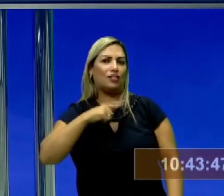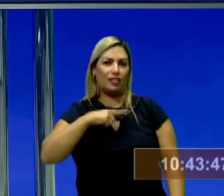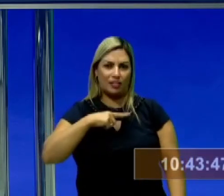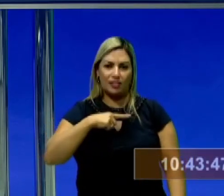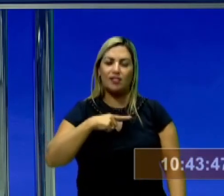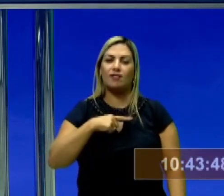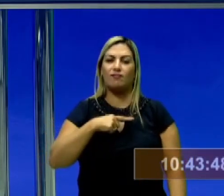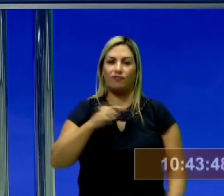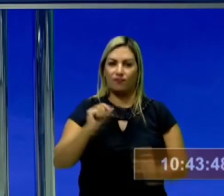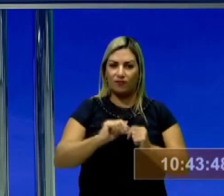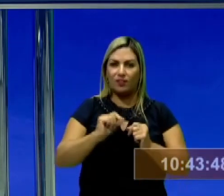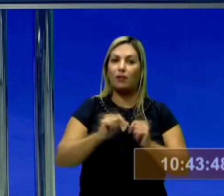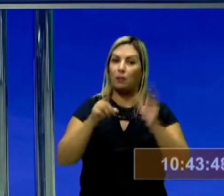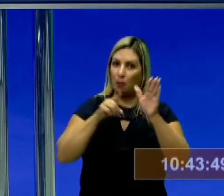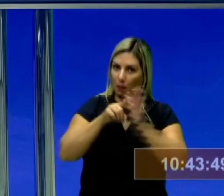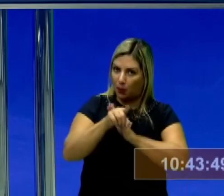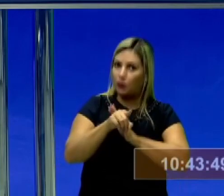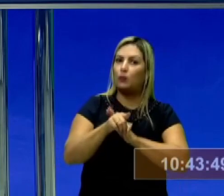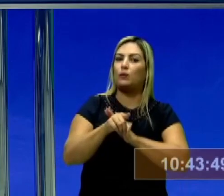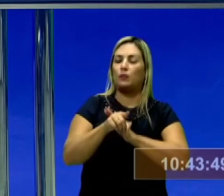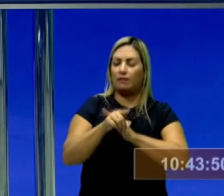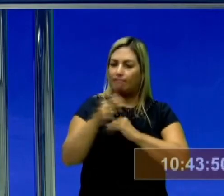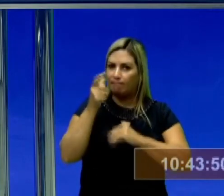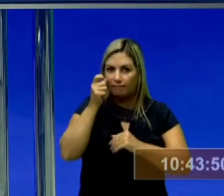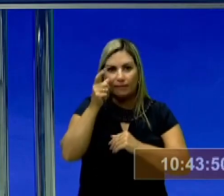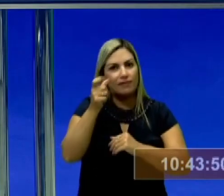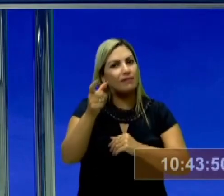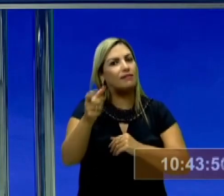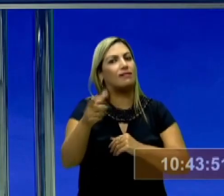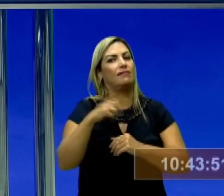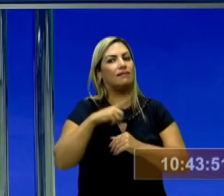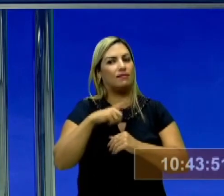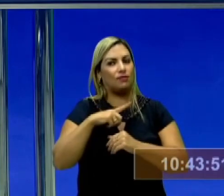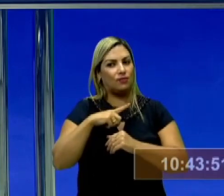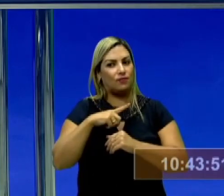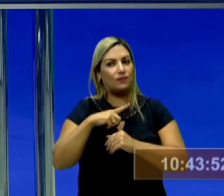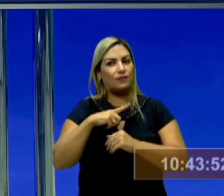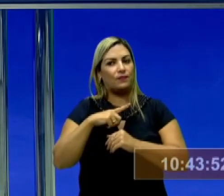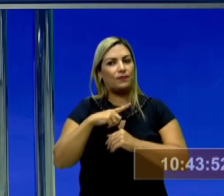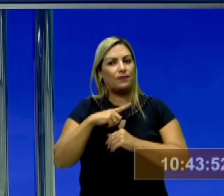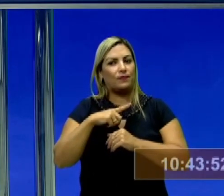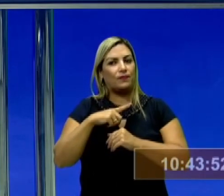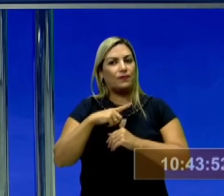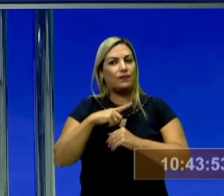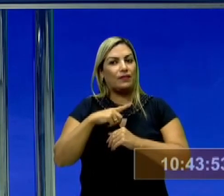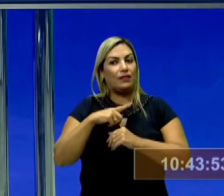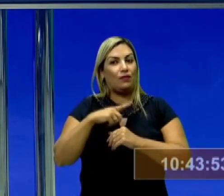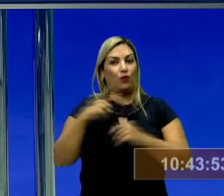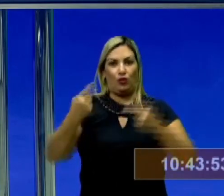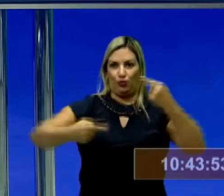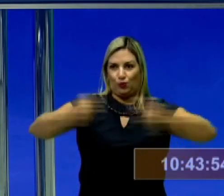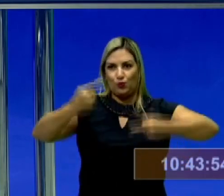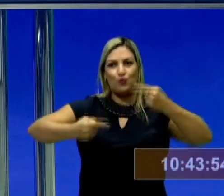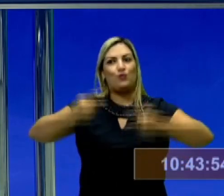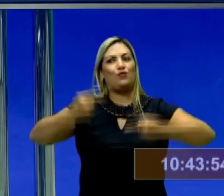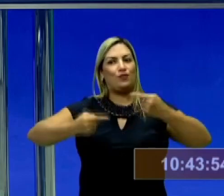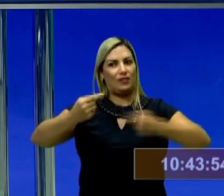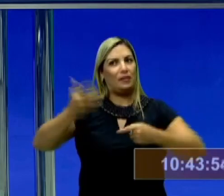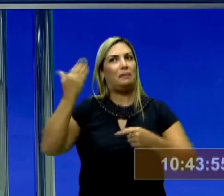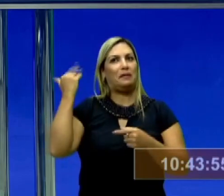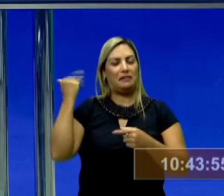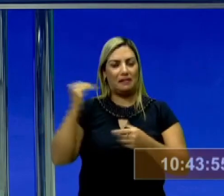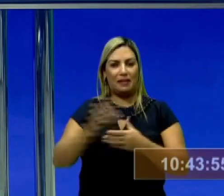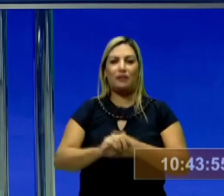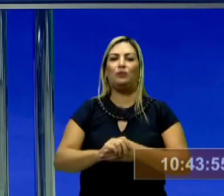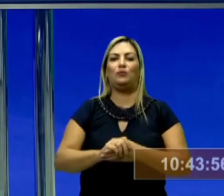uma questão muito interessante e foi muito debatida na época,